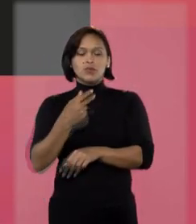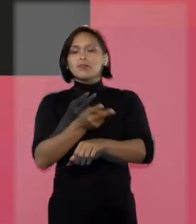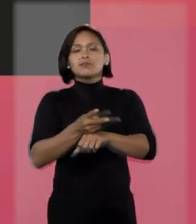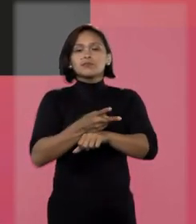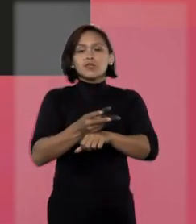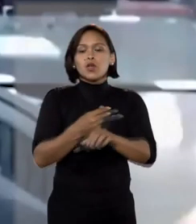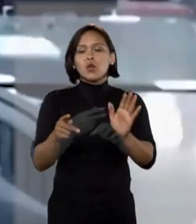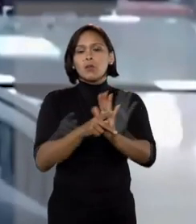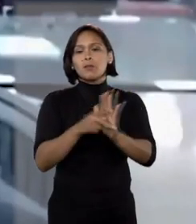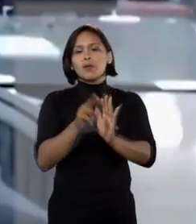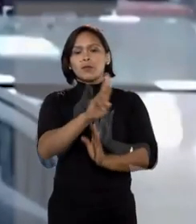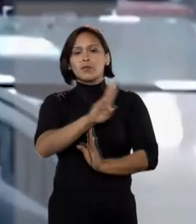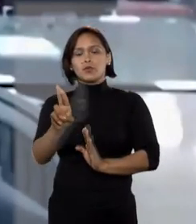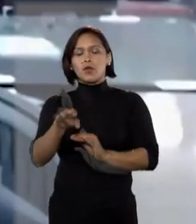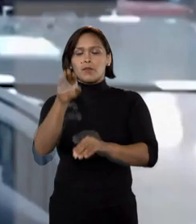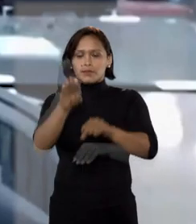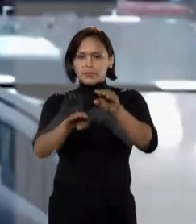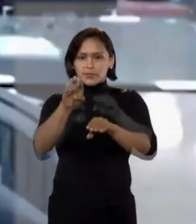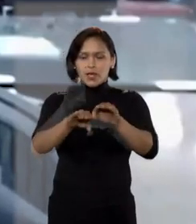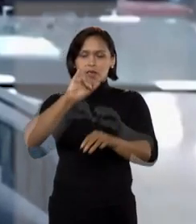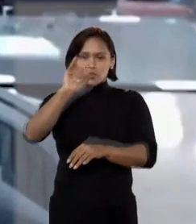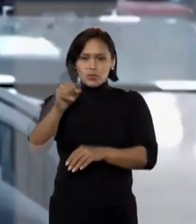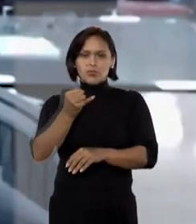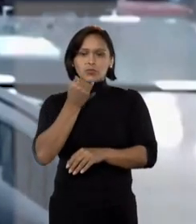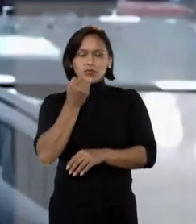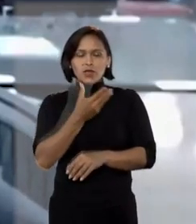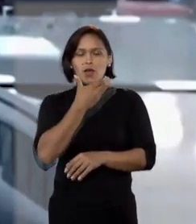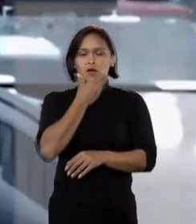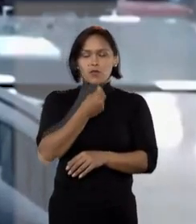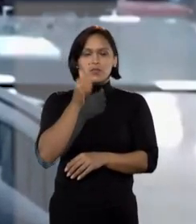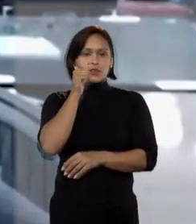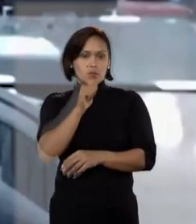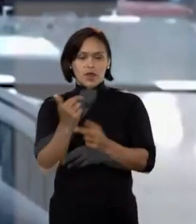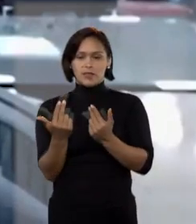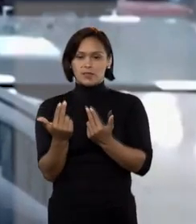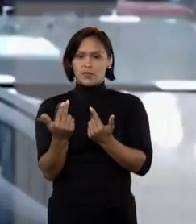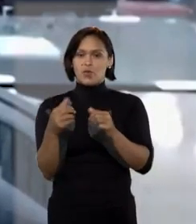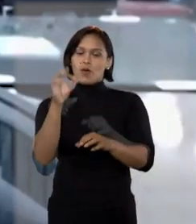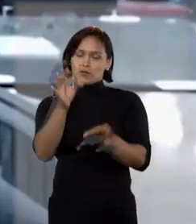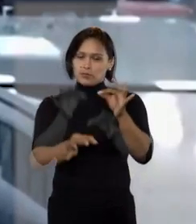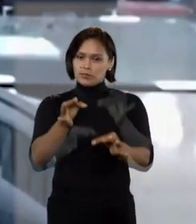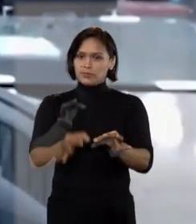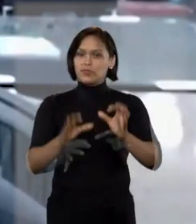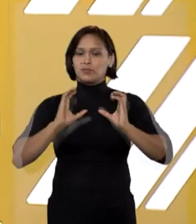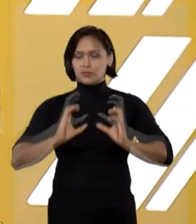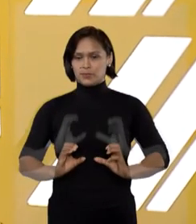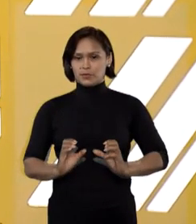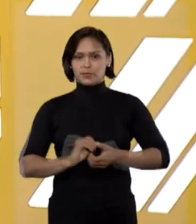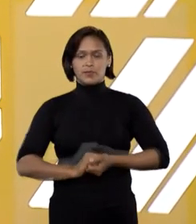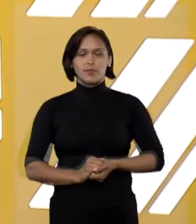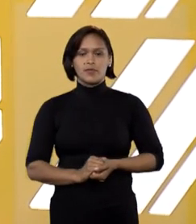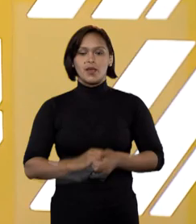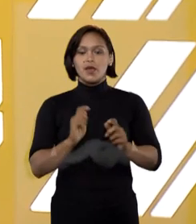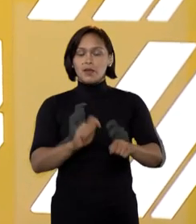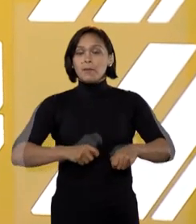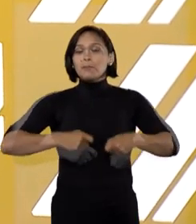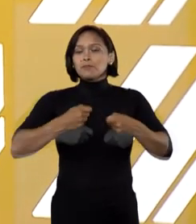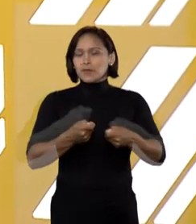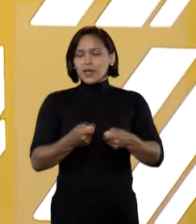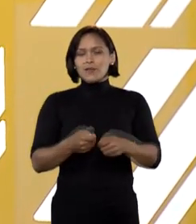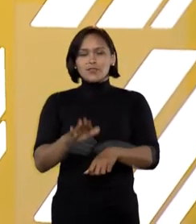o próprio nome já diz, o equilíbrio de oportunidades entre homens e mulheres no Tribunal da Cidadania. Para reforçar